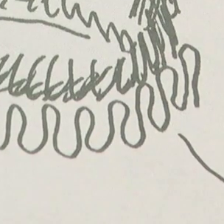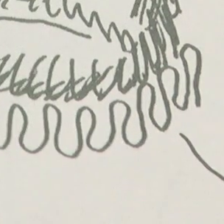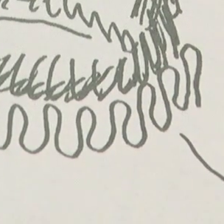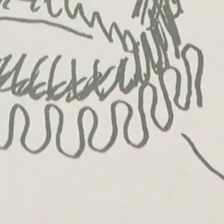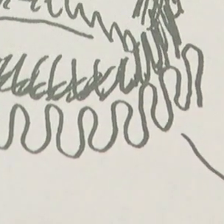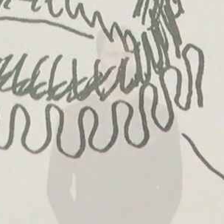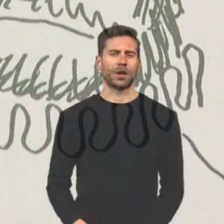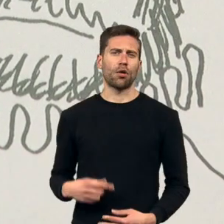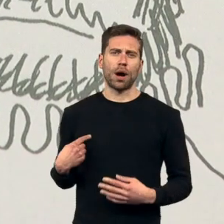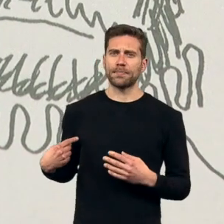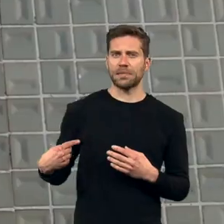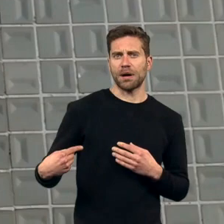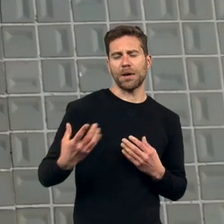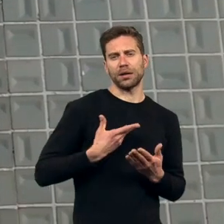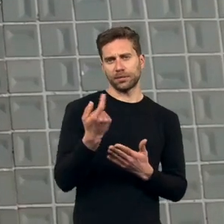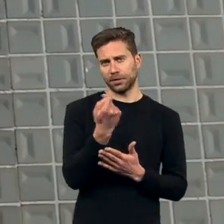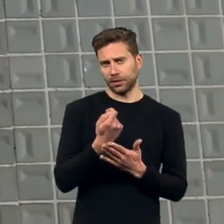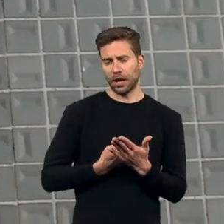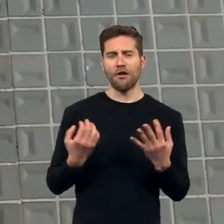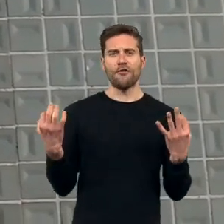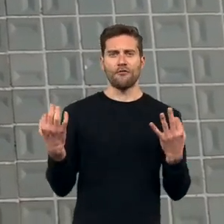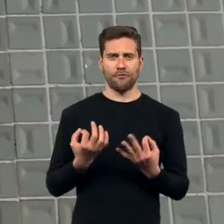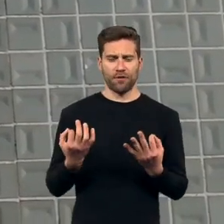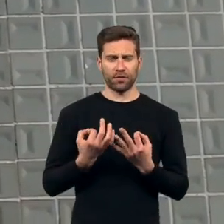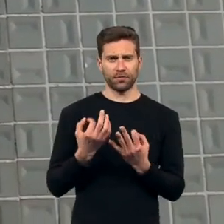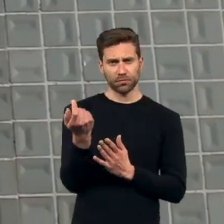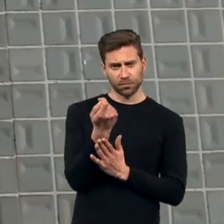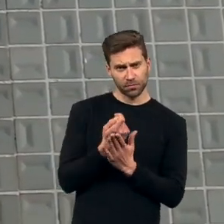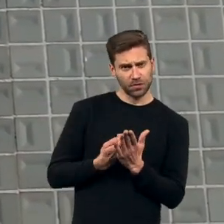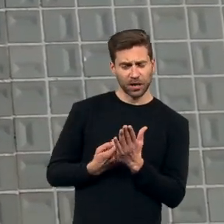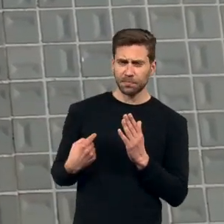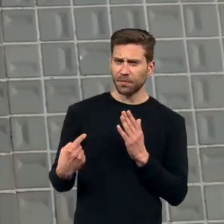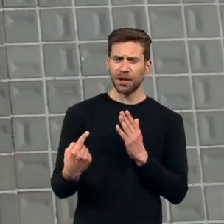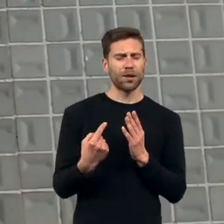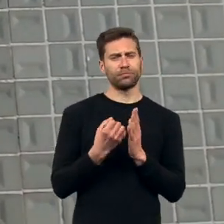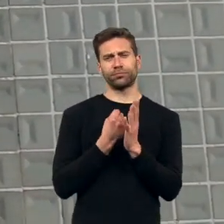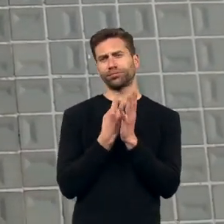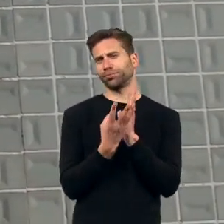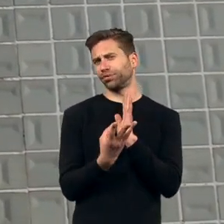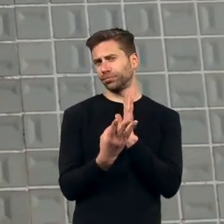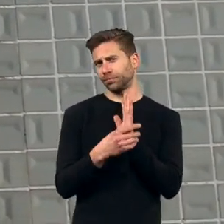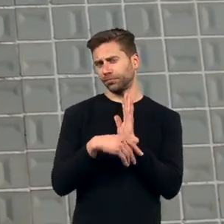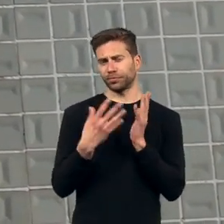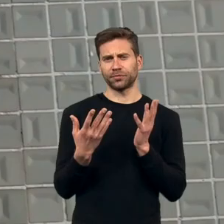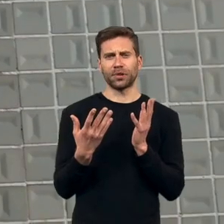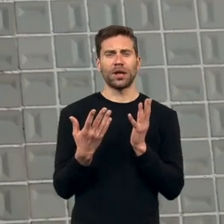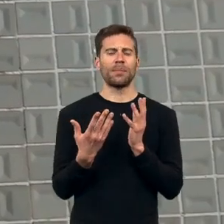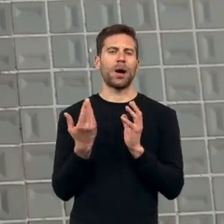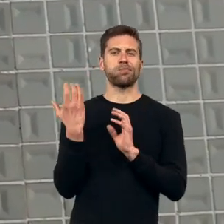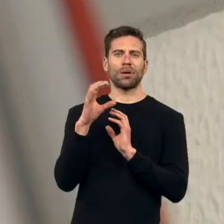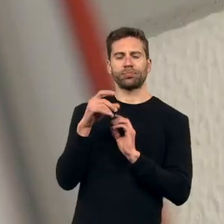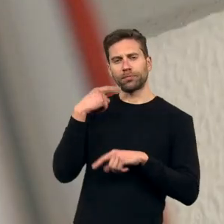Eu desenho todos os dias, faço vários desenhos por dia e depois nem todos